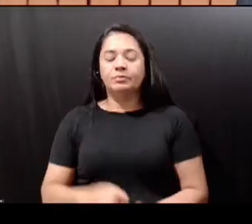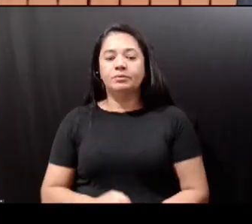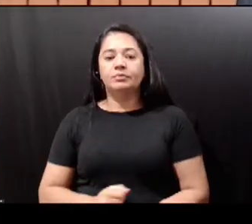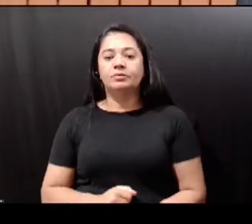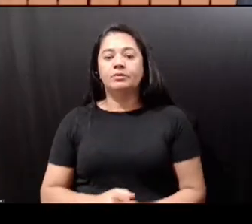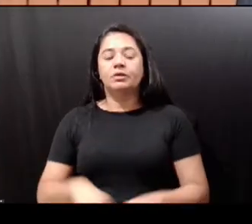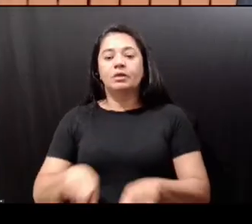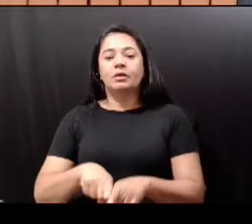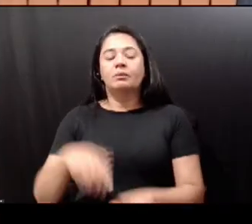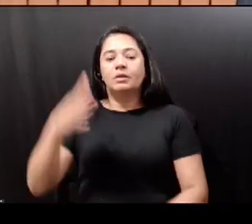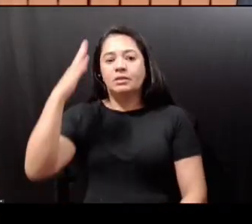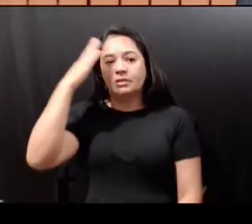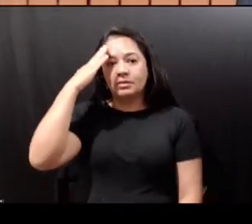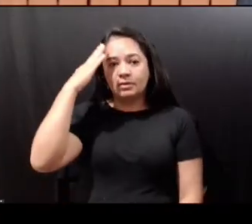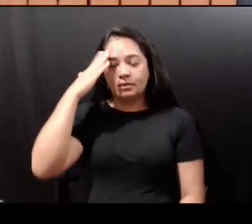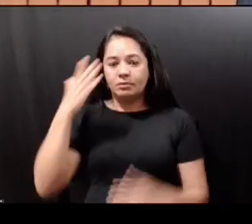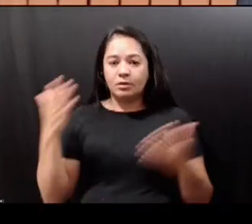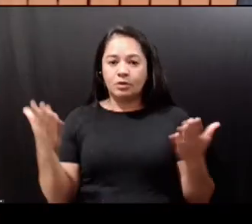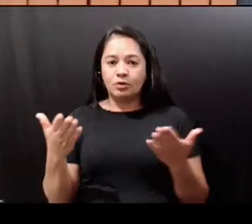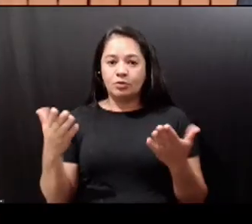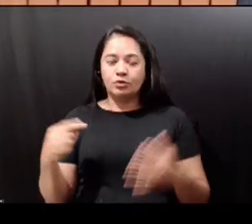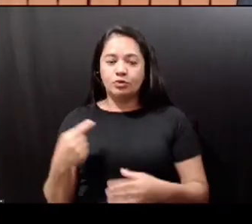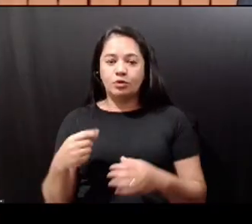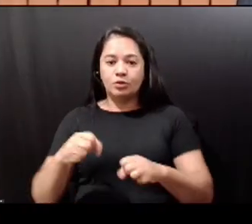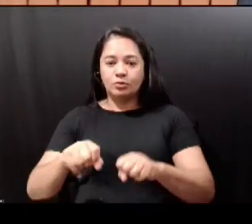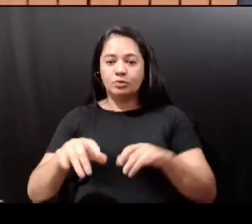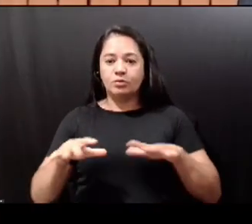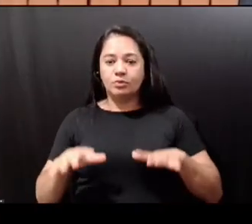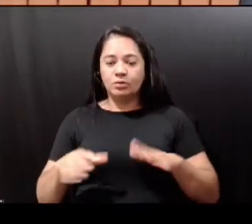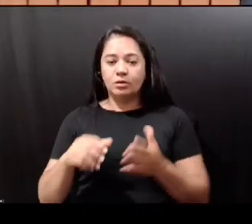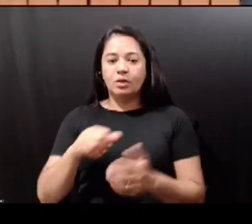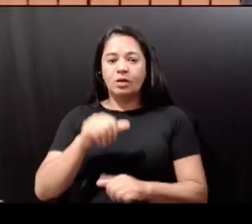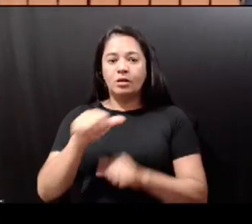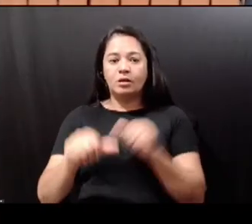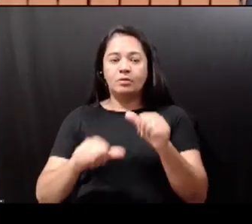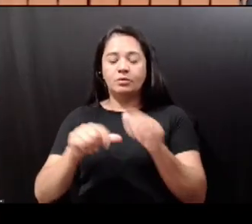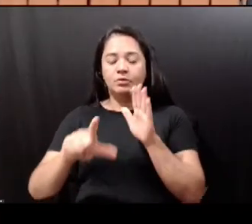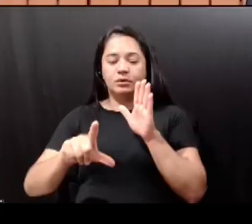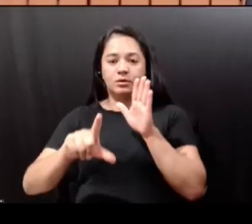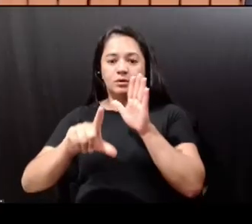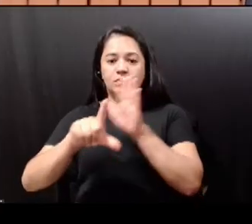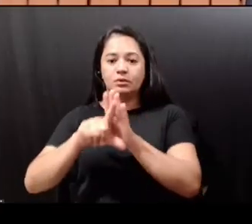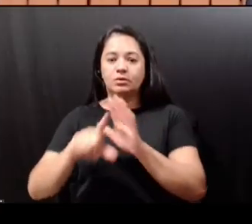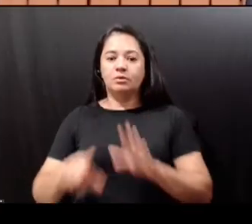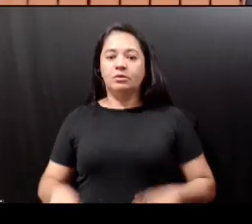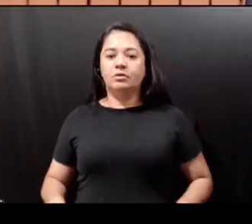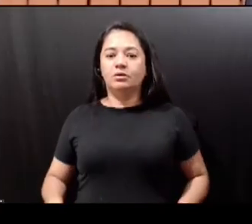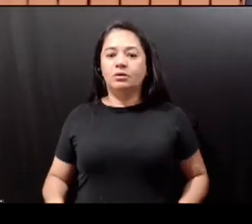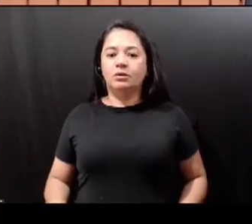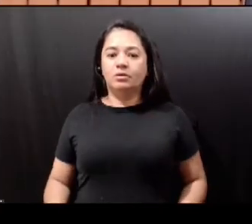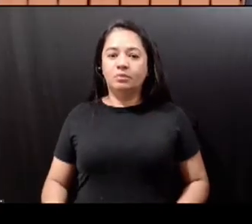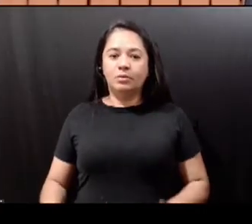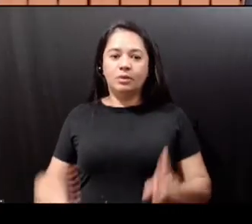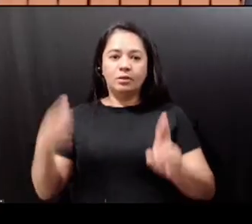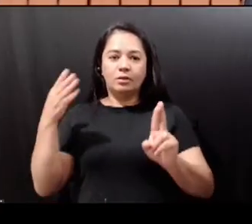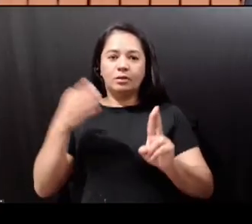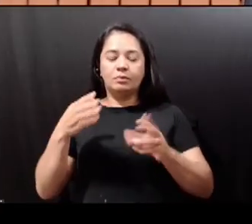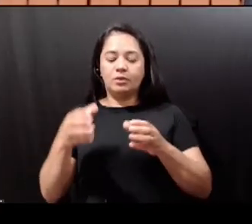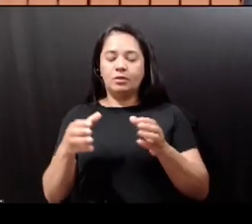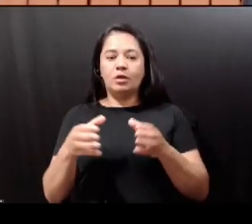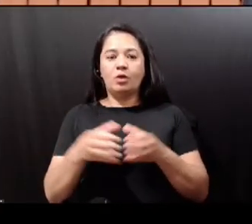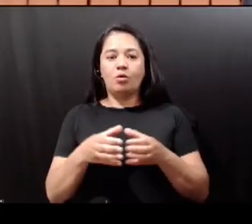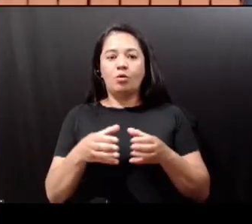hoje nós deliberamos aqui no plenário a mudança dessa lei para representar aí a Comissão de Economia e Direitos